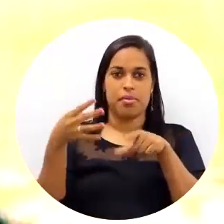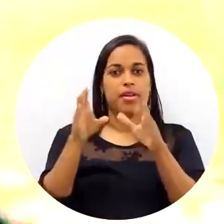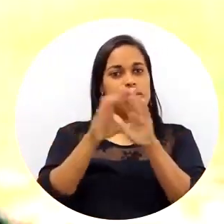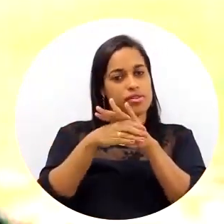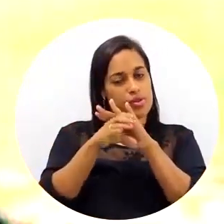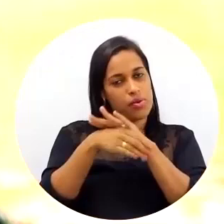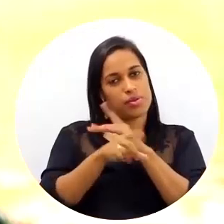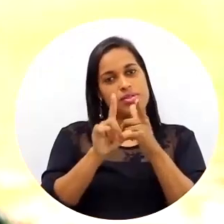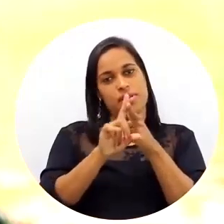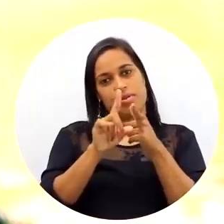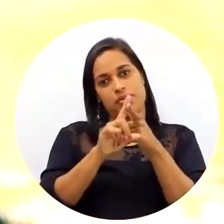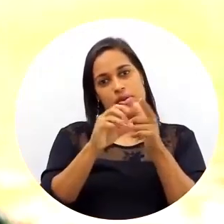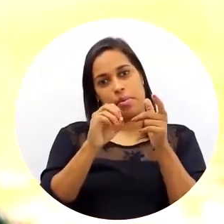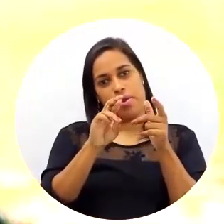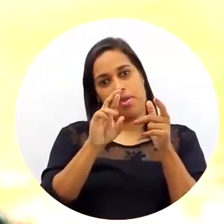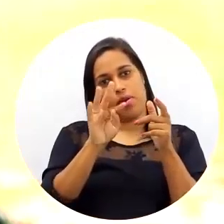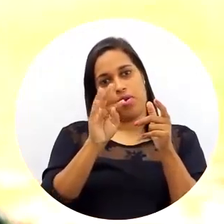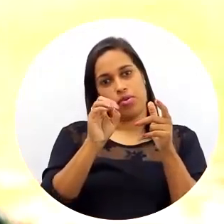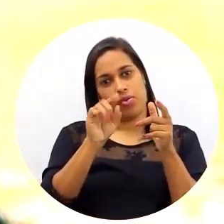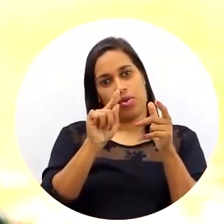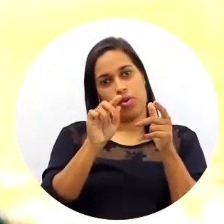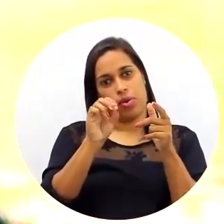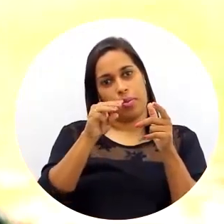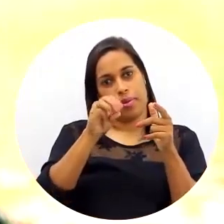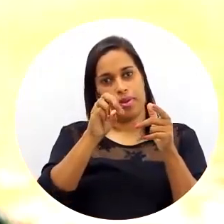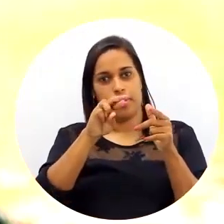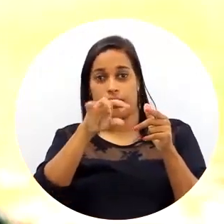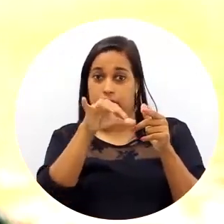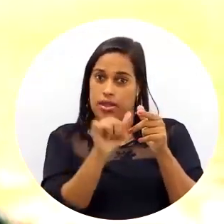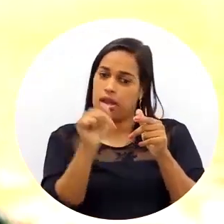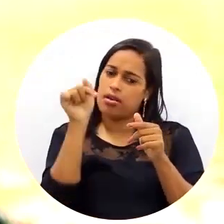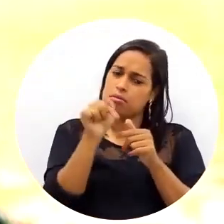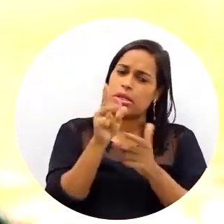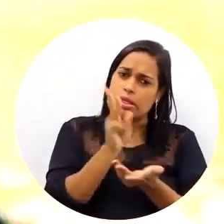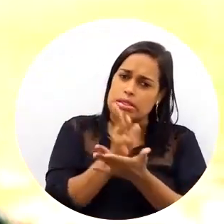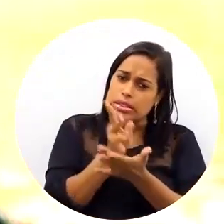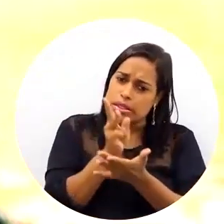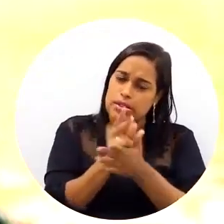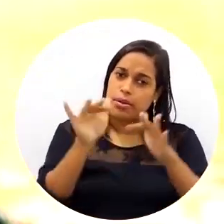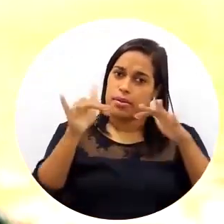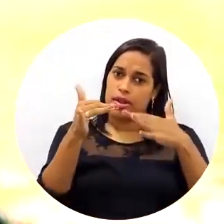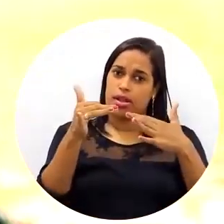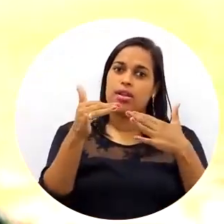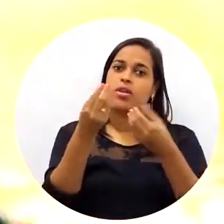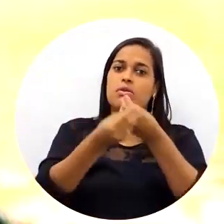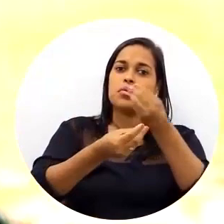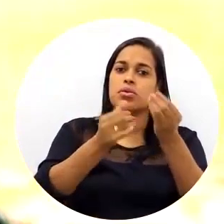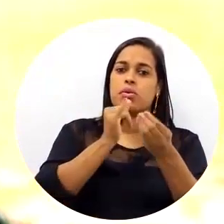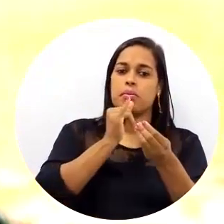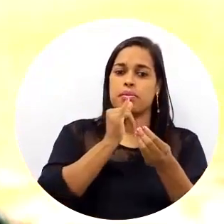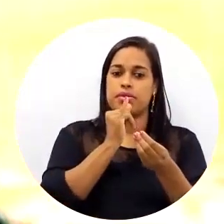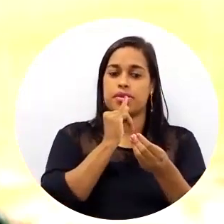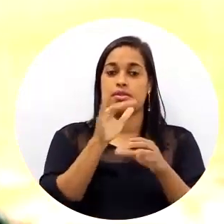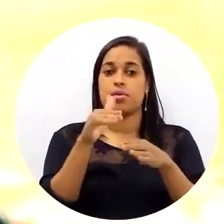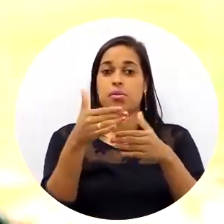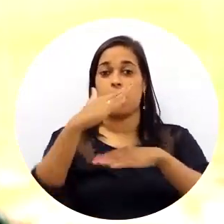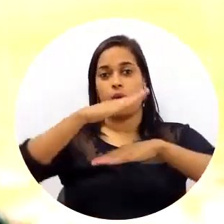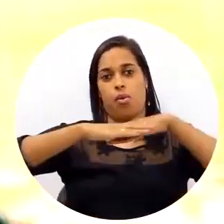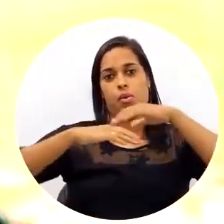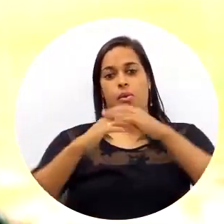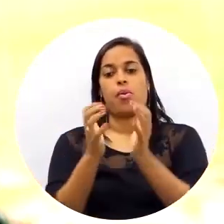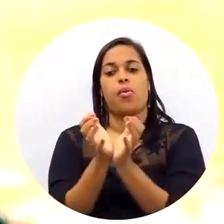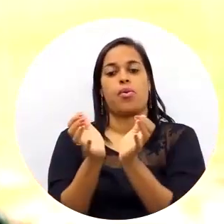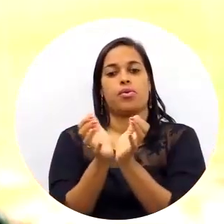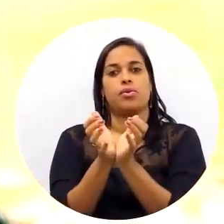conceitos de antropometria. Dessa forma, você deve estar sempre atento para quem você está projetando, qual o seu